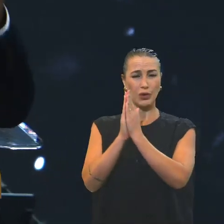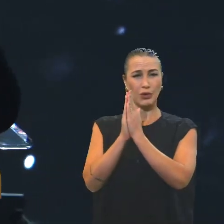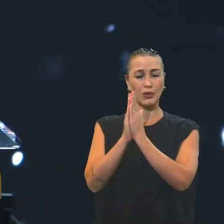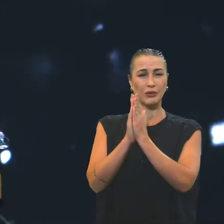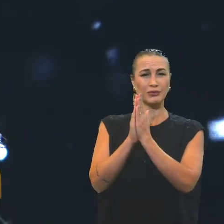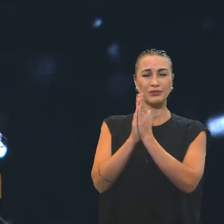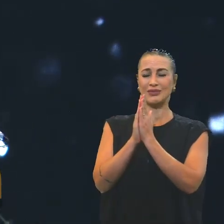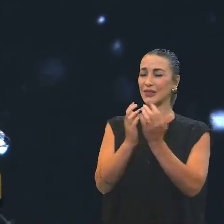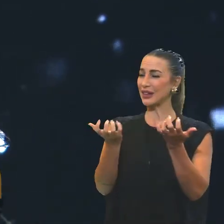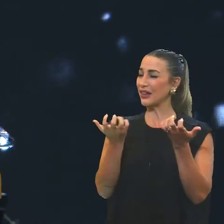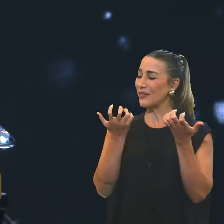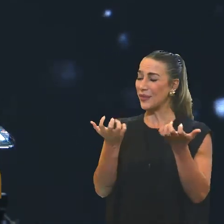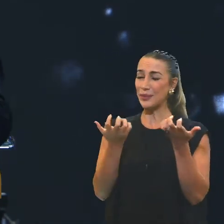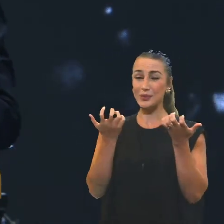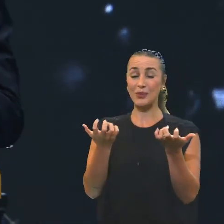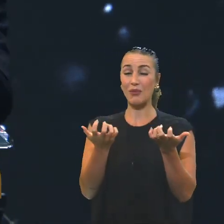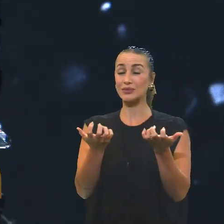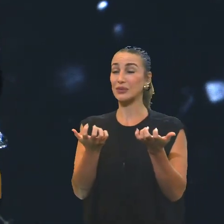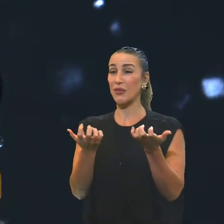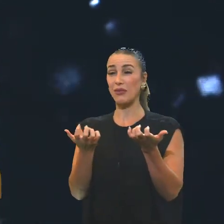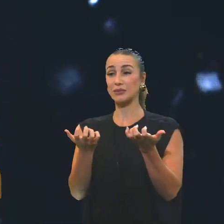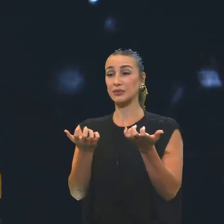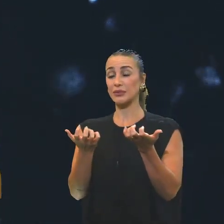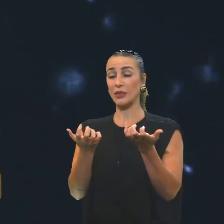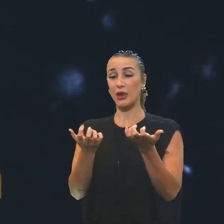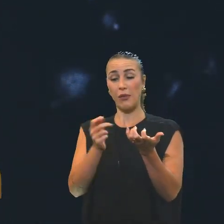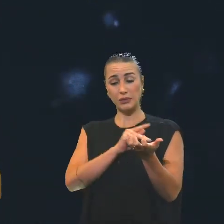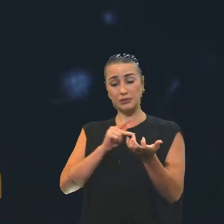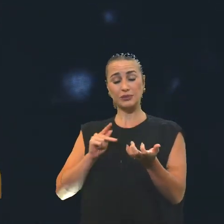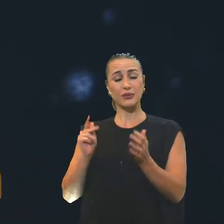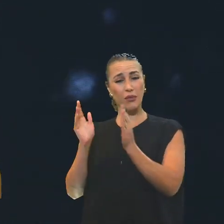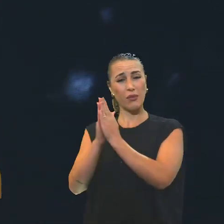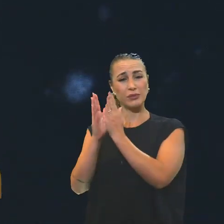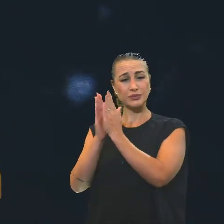você quer uma oração para que sim, Deus possa